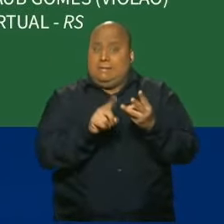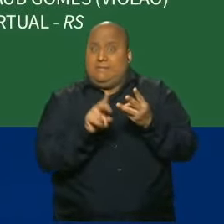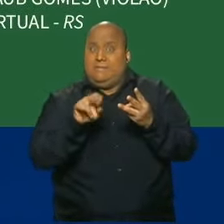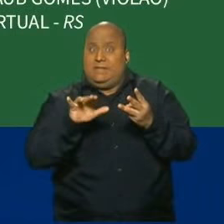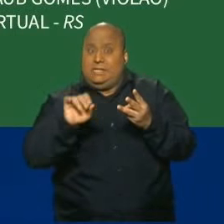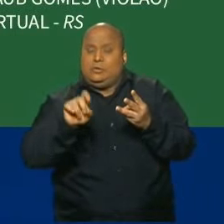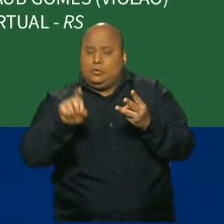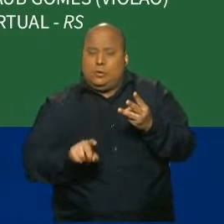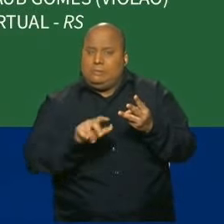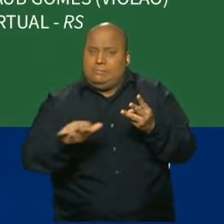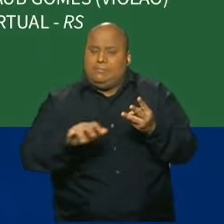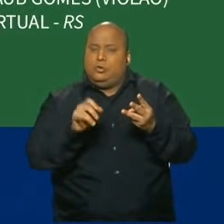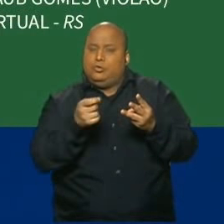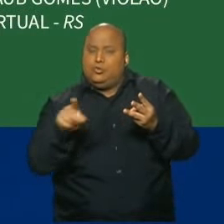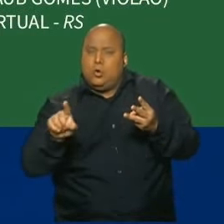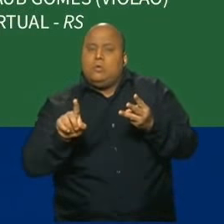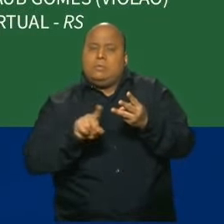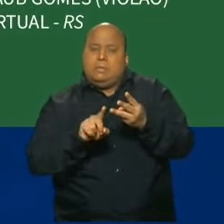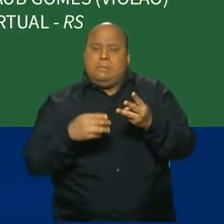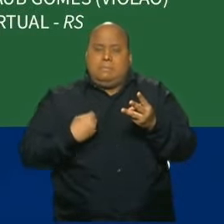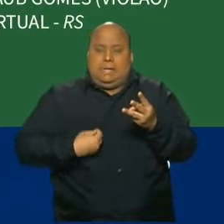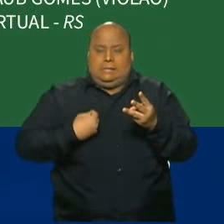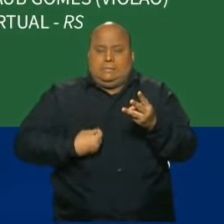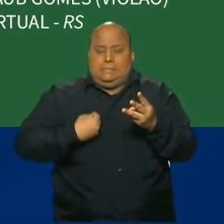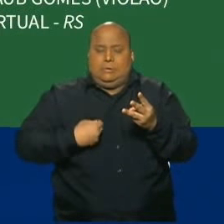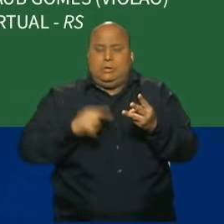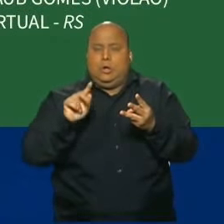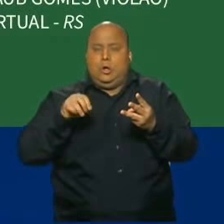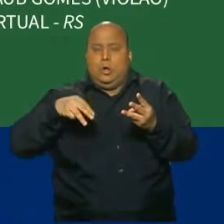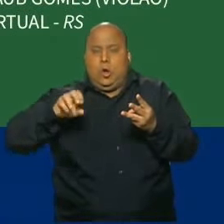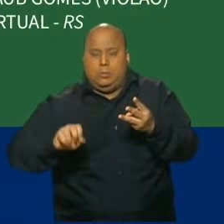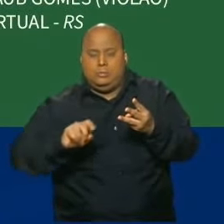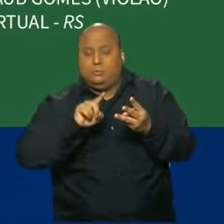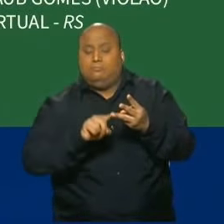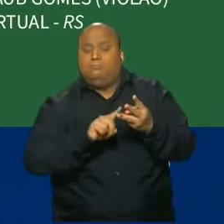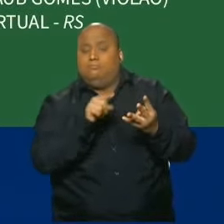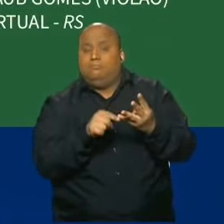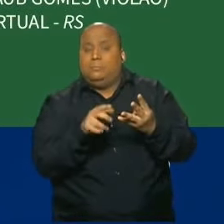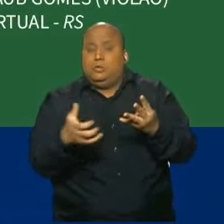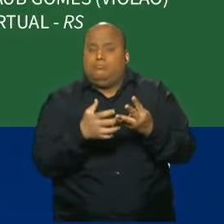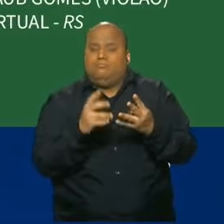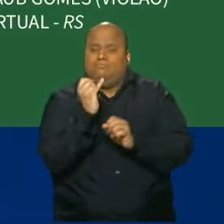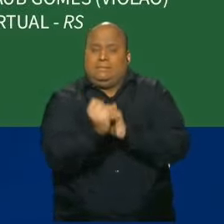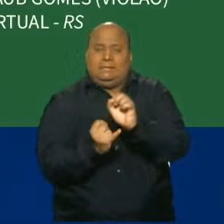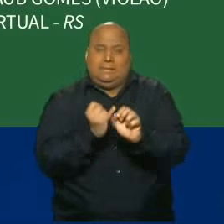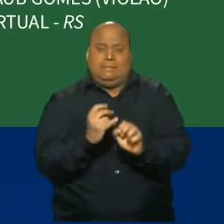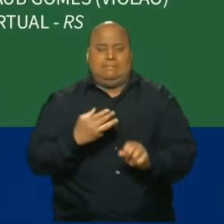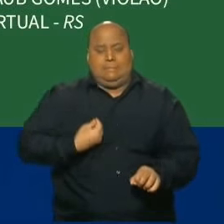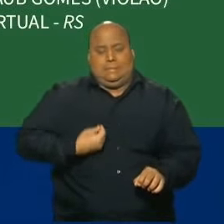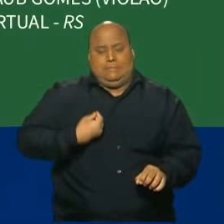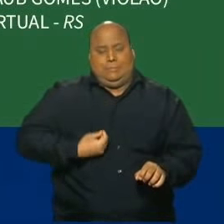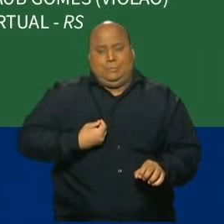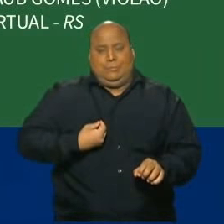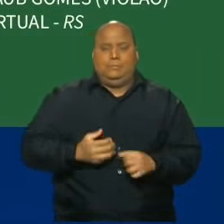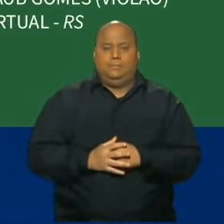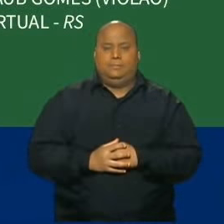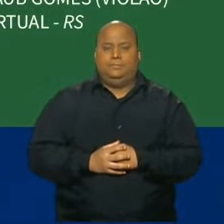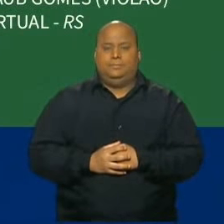Vinícius Terres, João Alexandre Straub Gomes e Orquestra Virtual.